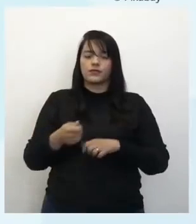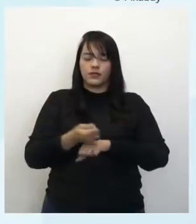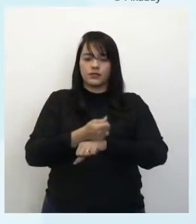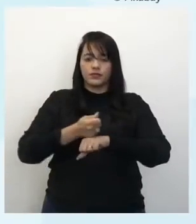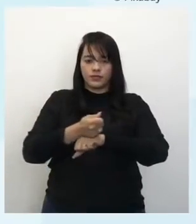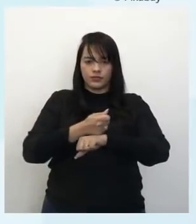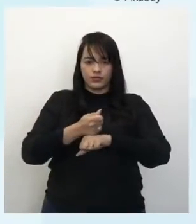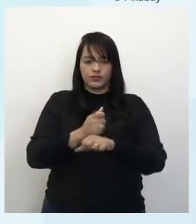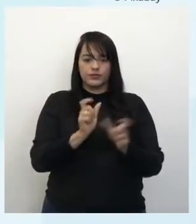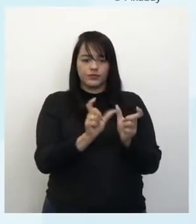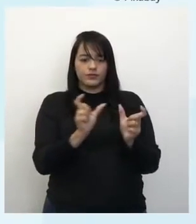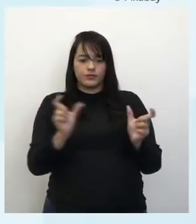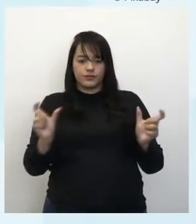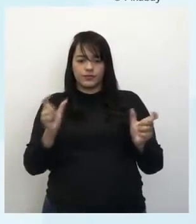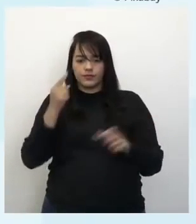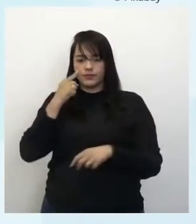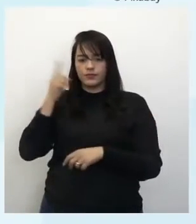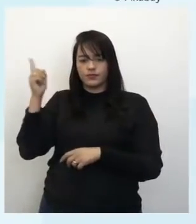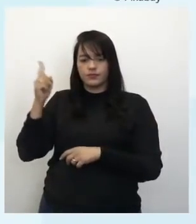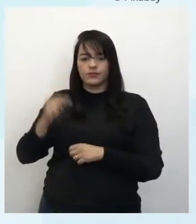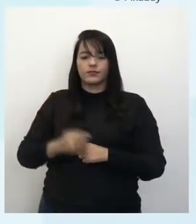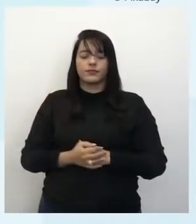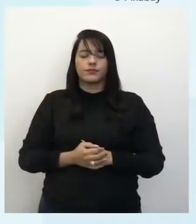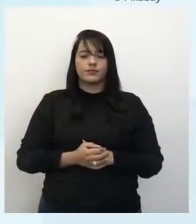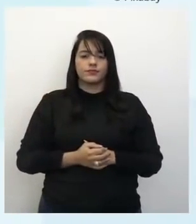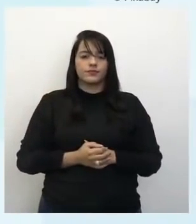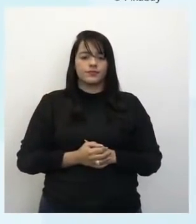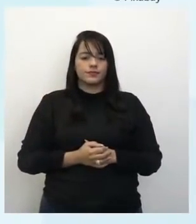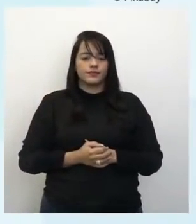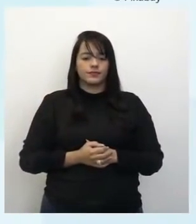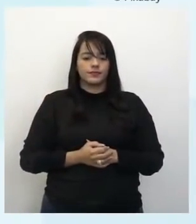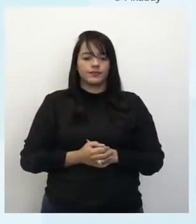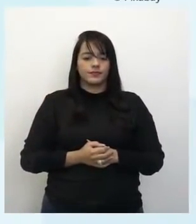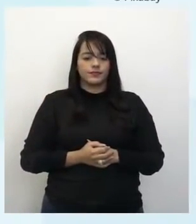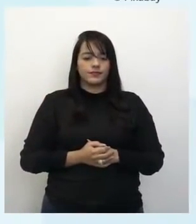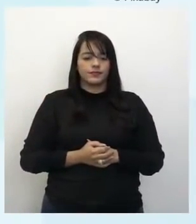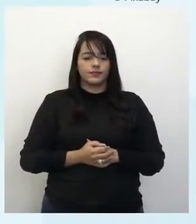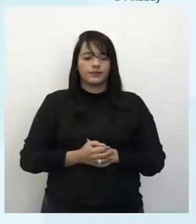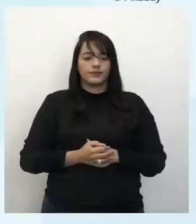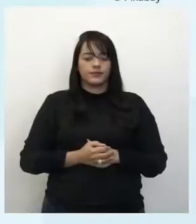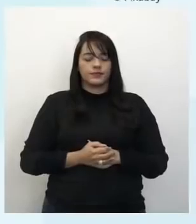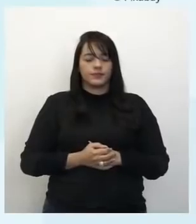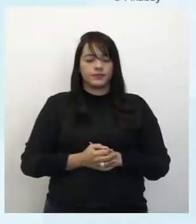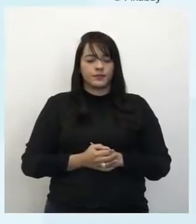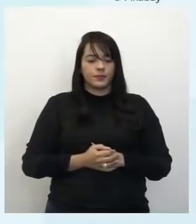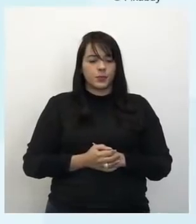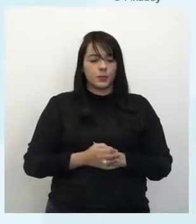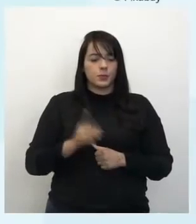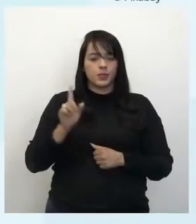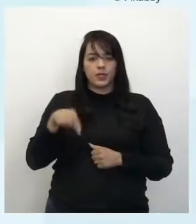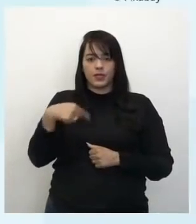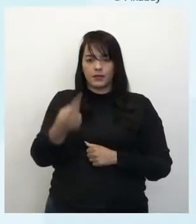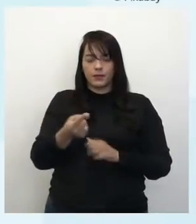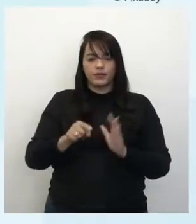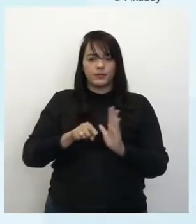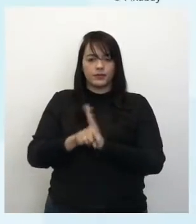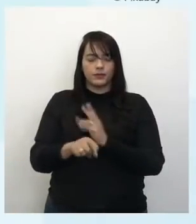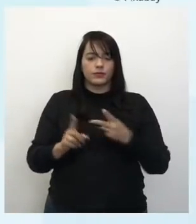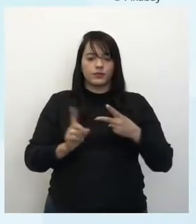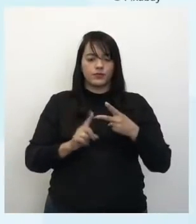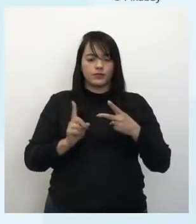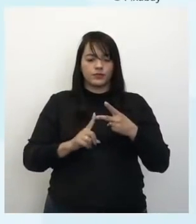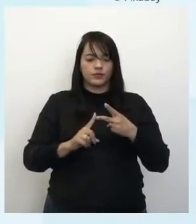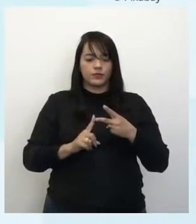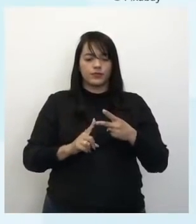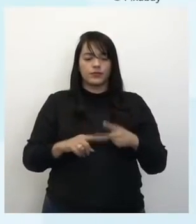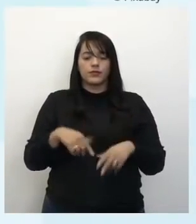warm, rainy, new and main e higher, né? Higher já está um adjetivo comparativo aí. E aí depois a pergunta era o que